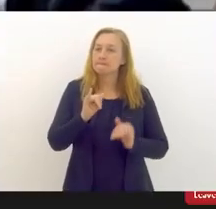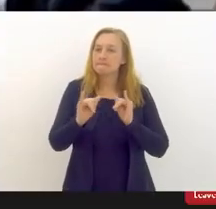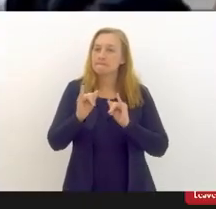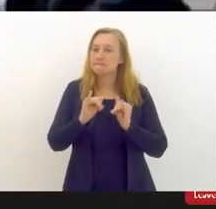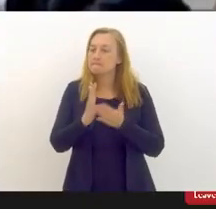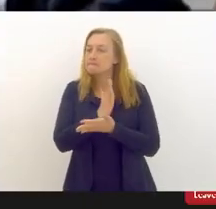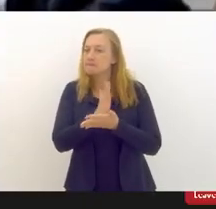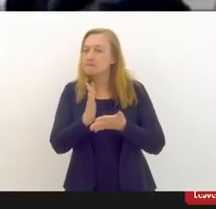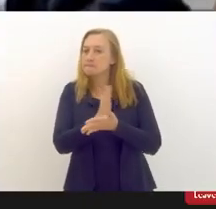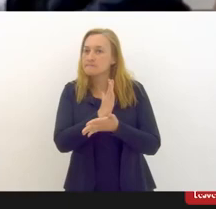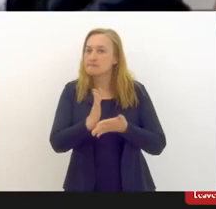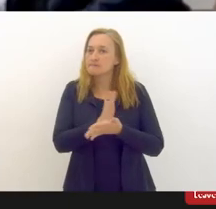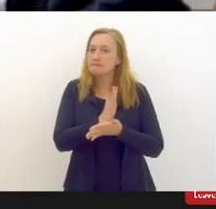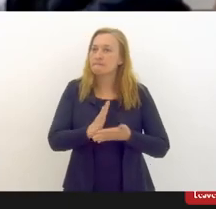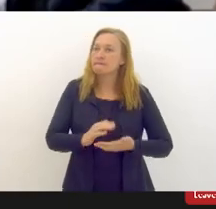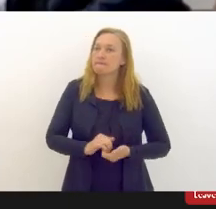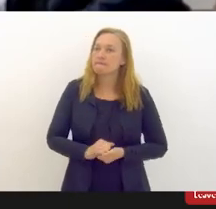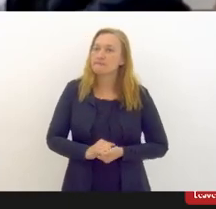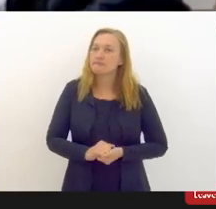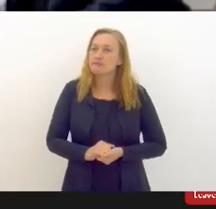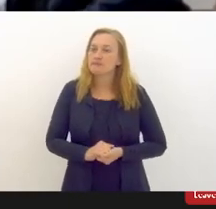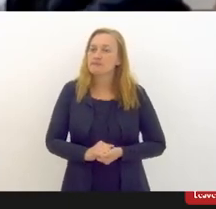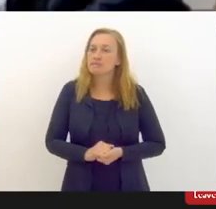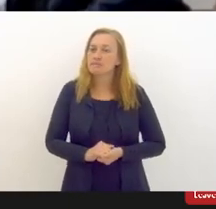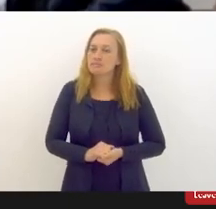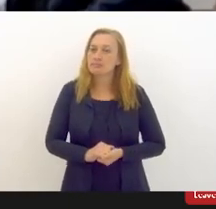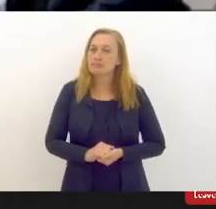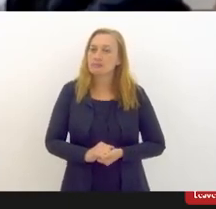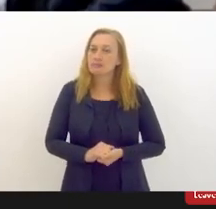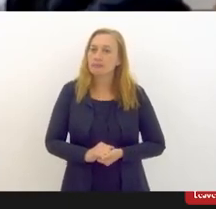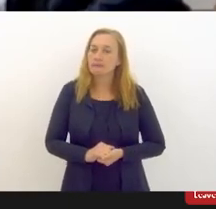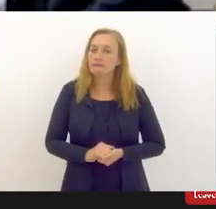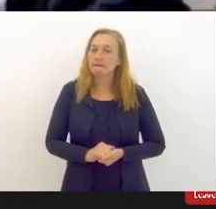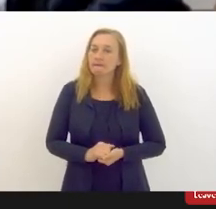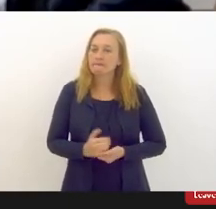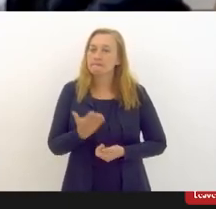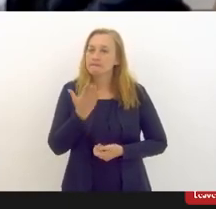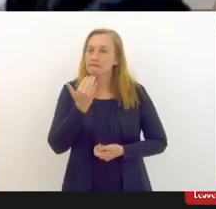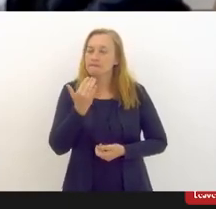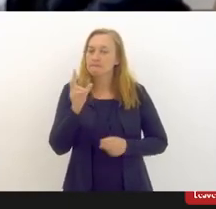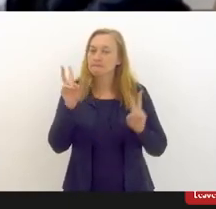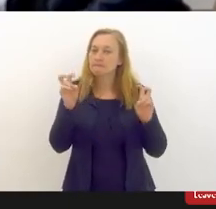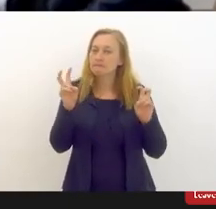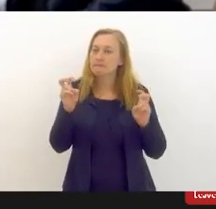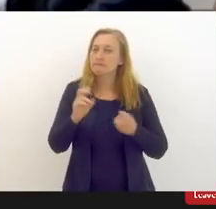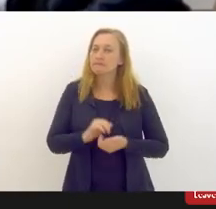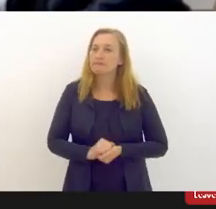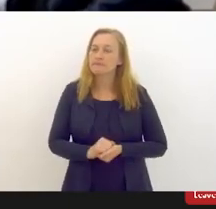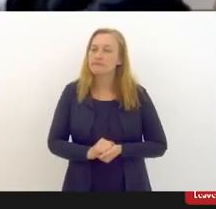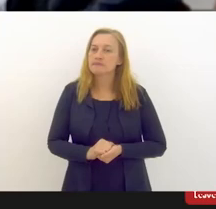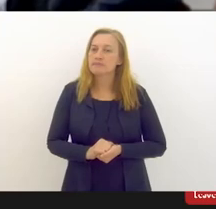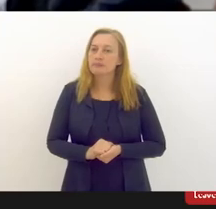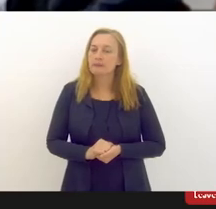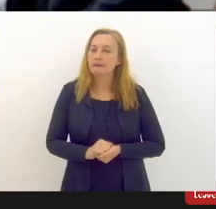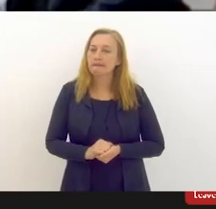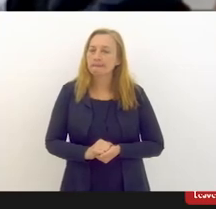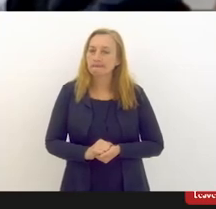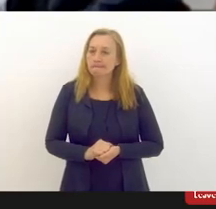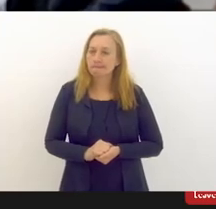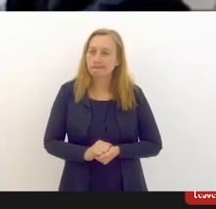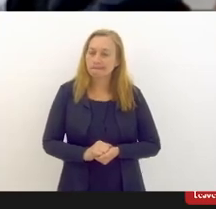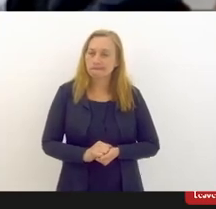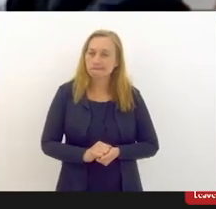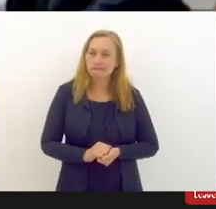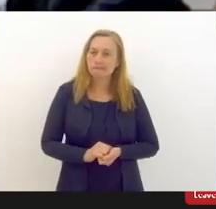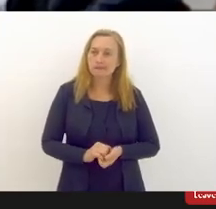informações, até porque o assunto da alimentação, ele, uma parte da dinâmica